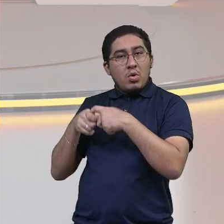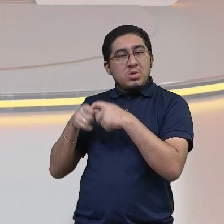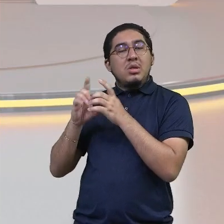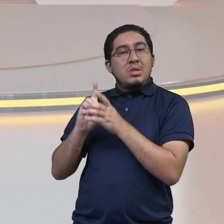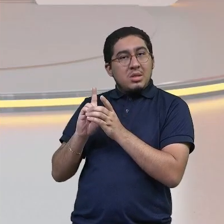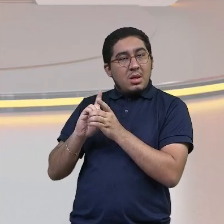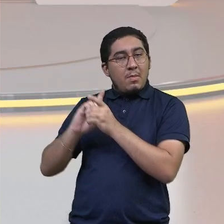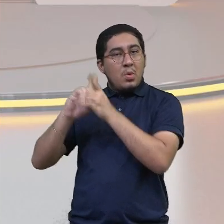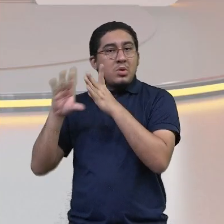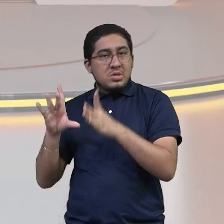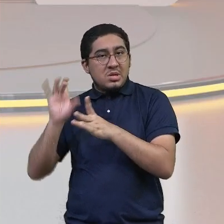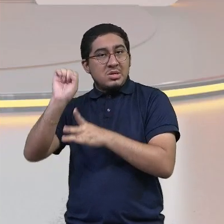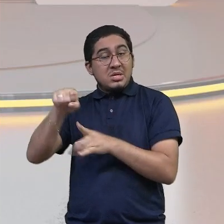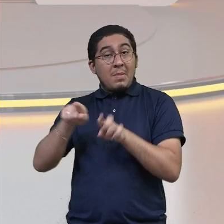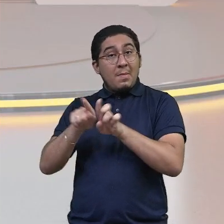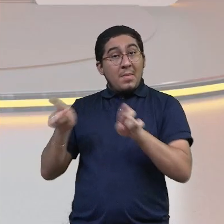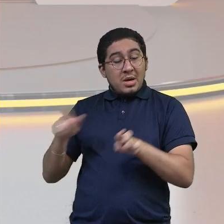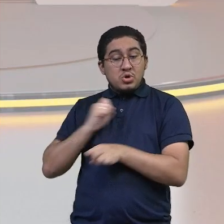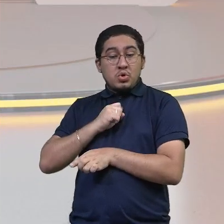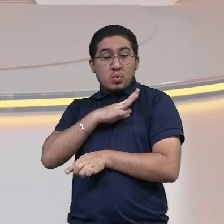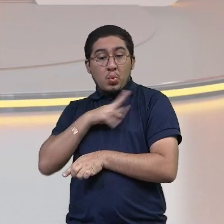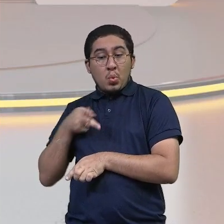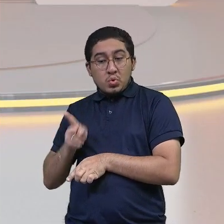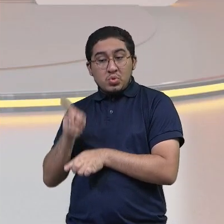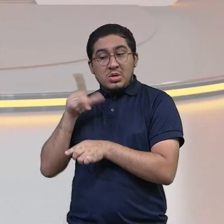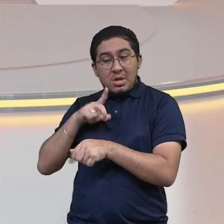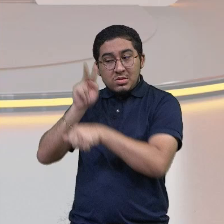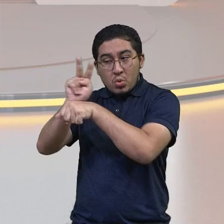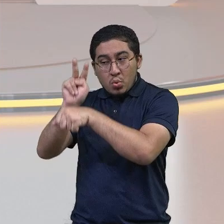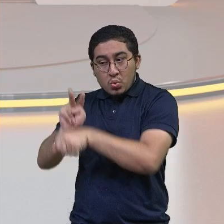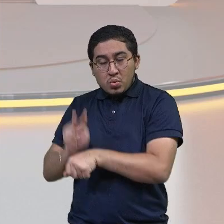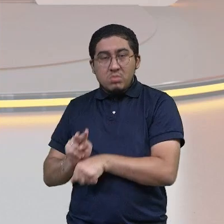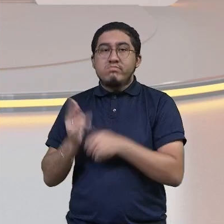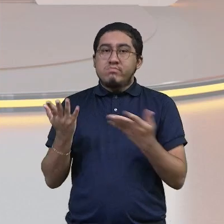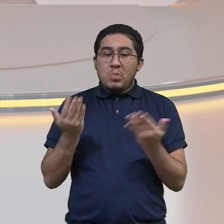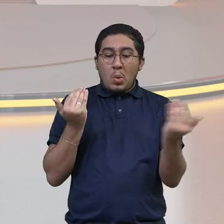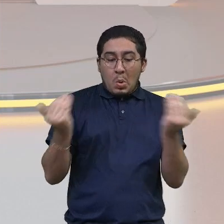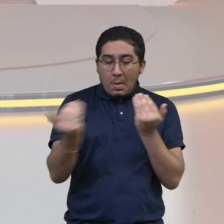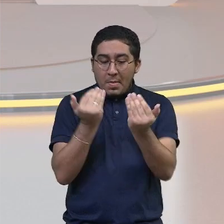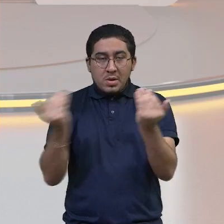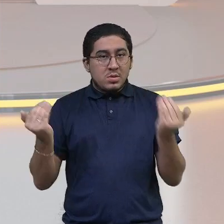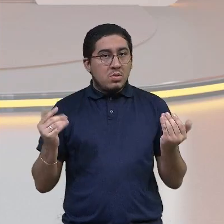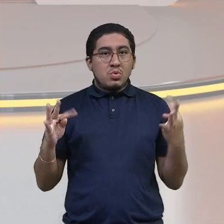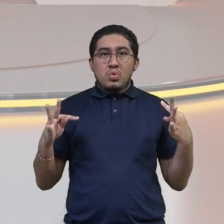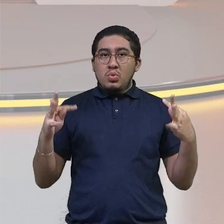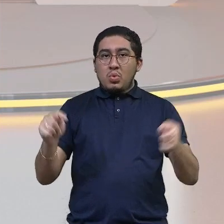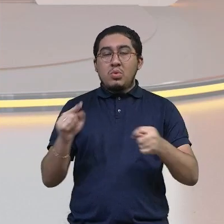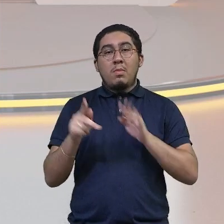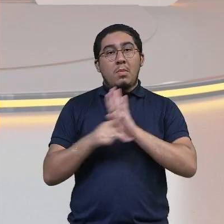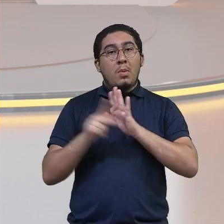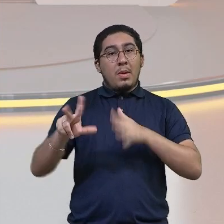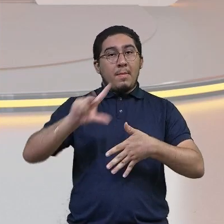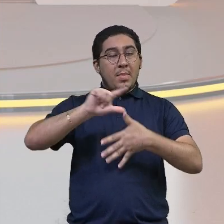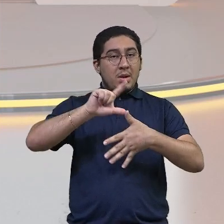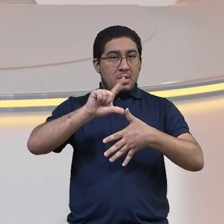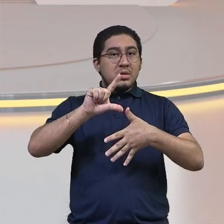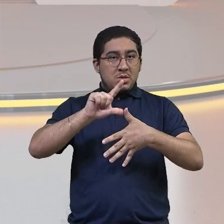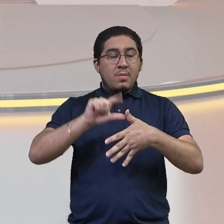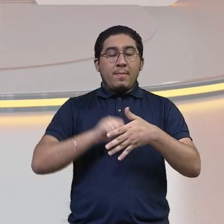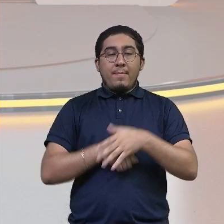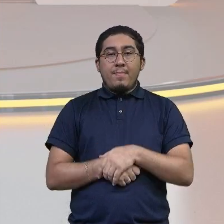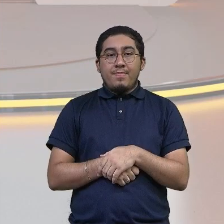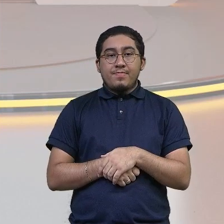temos semelhanças e também algumas diferenças nesses processos que aconteceram dentro da América Latina.